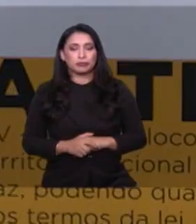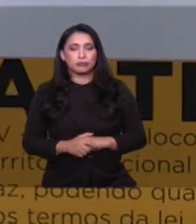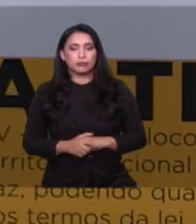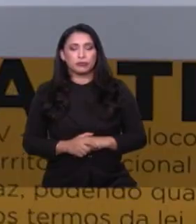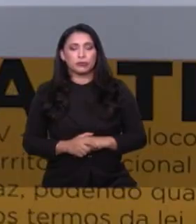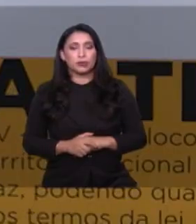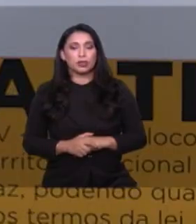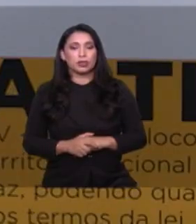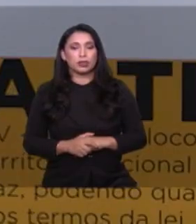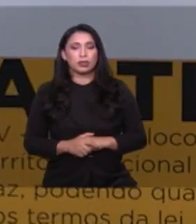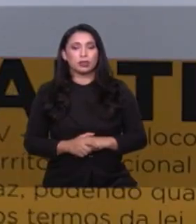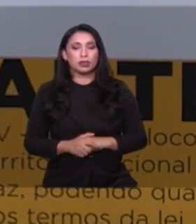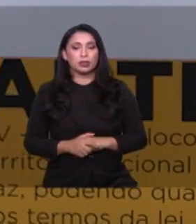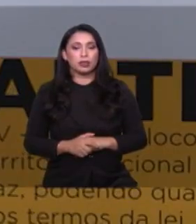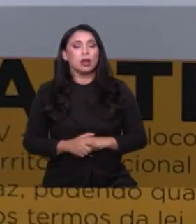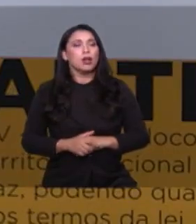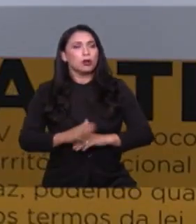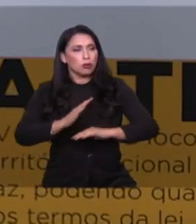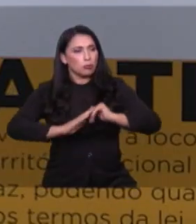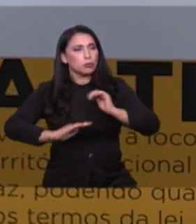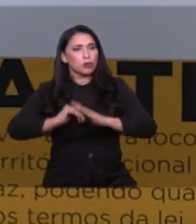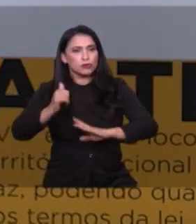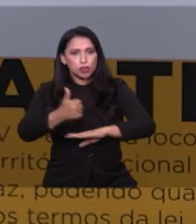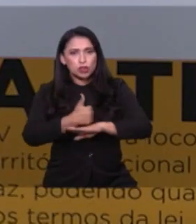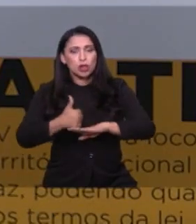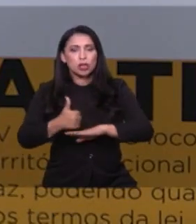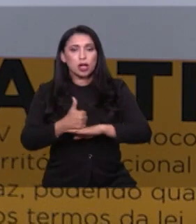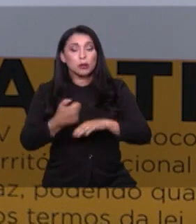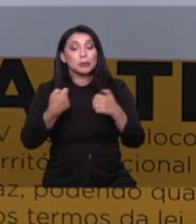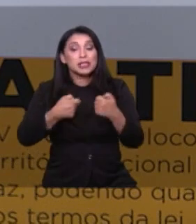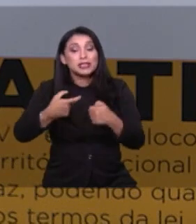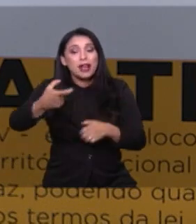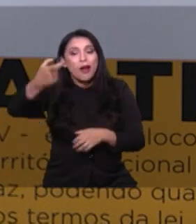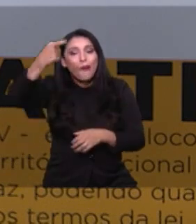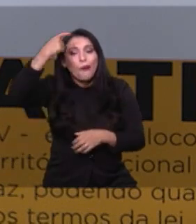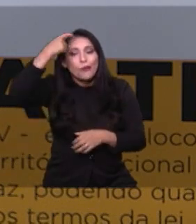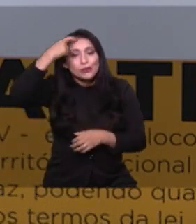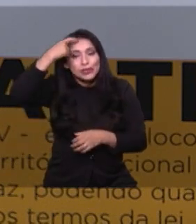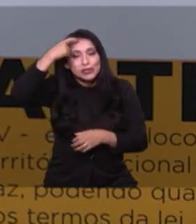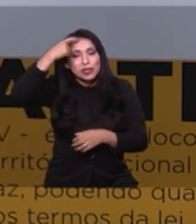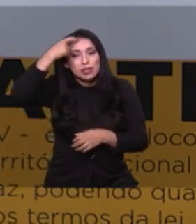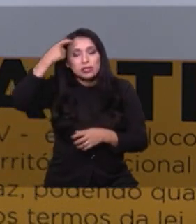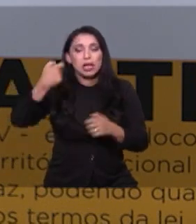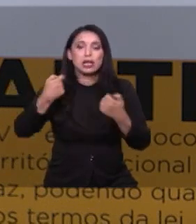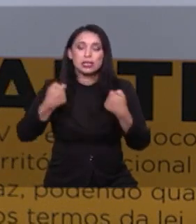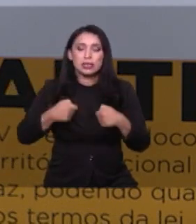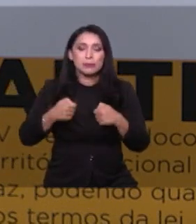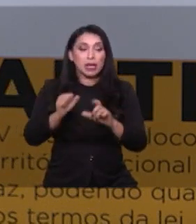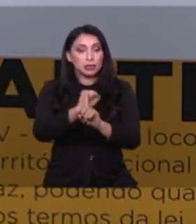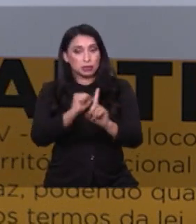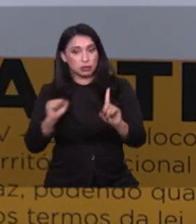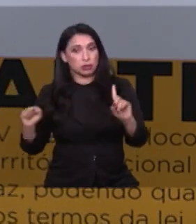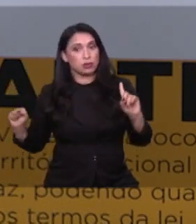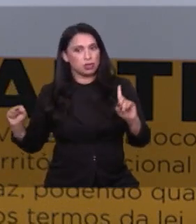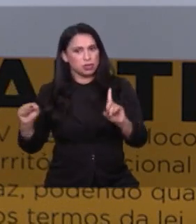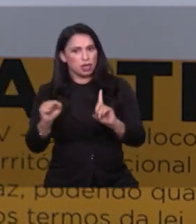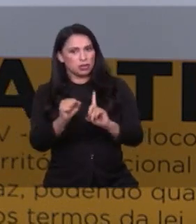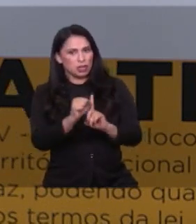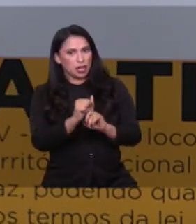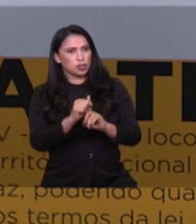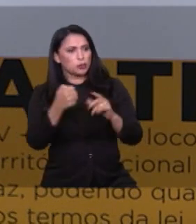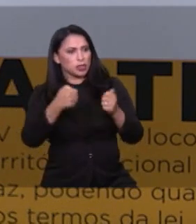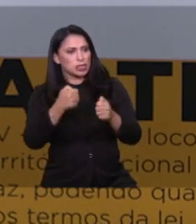atuar como qualquer profissional atua. É uma questão de consciência e também é uma questão de sociedade